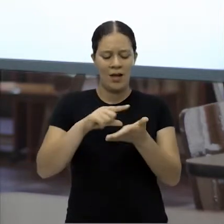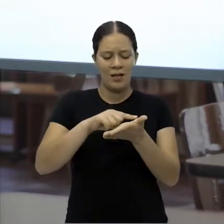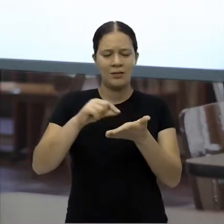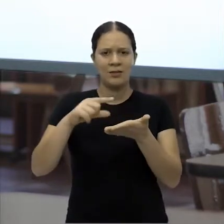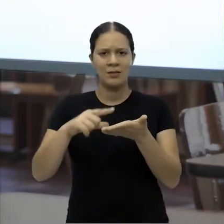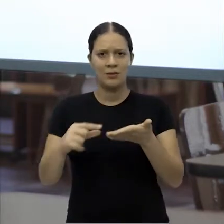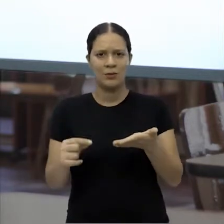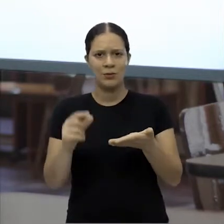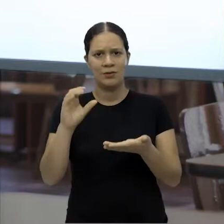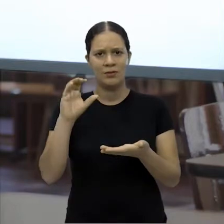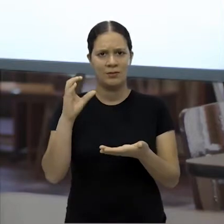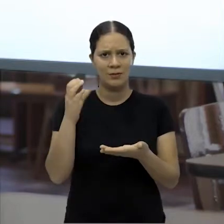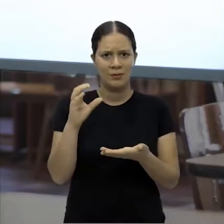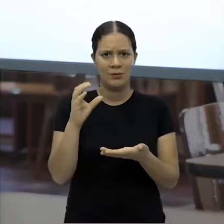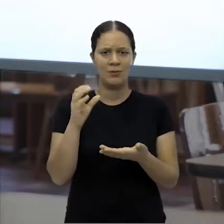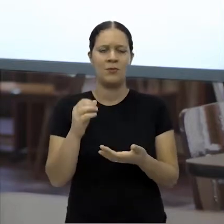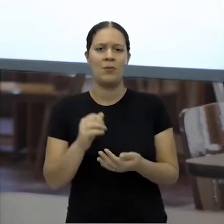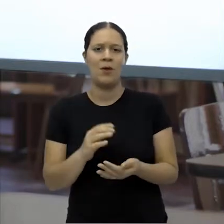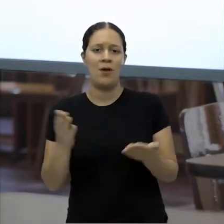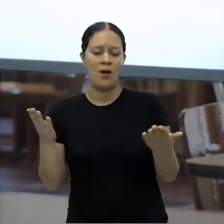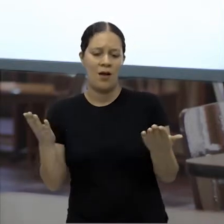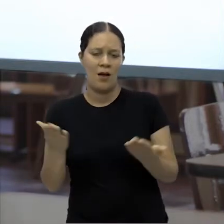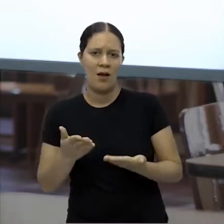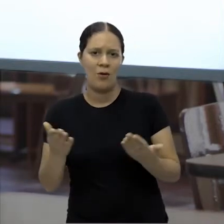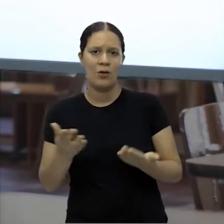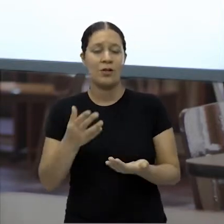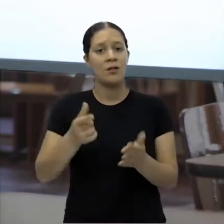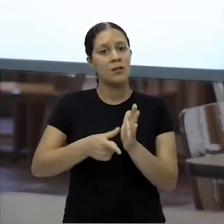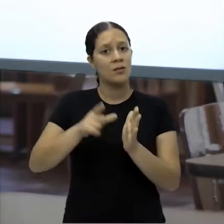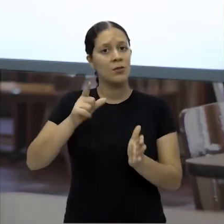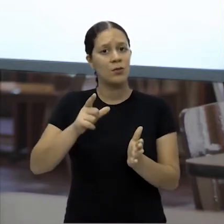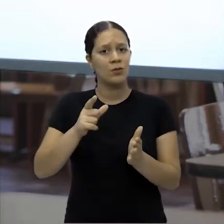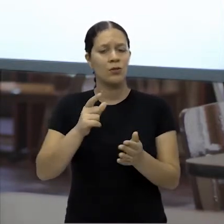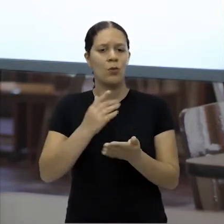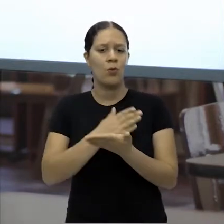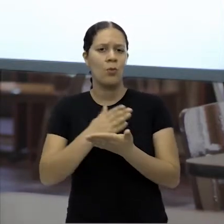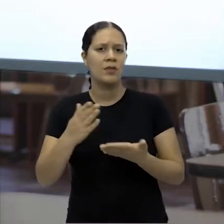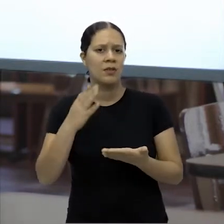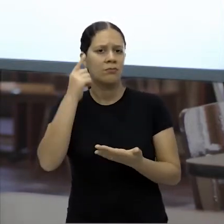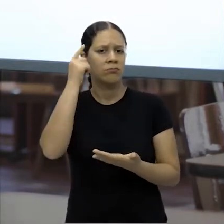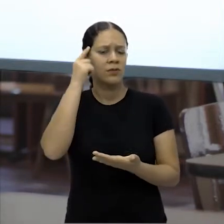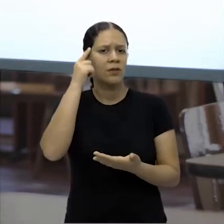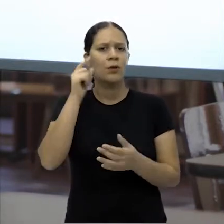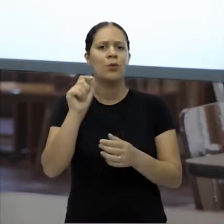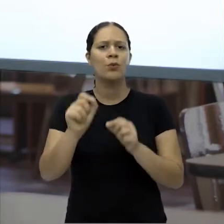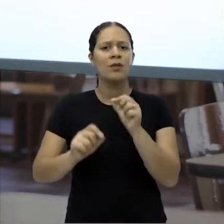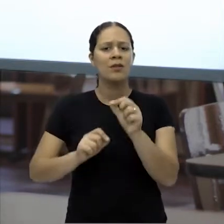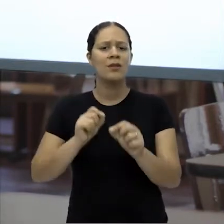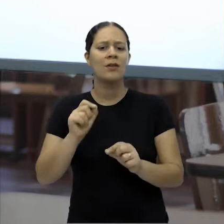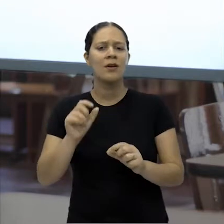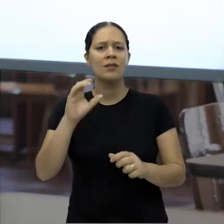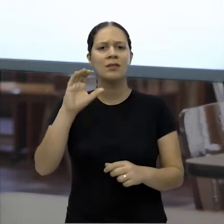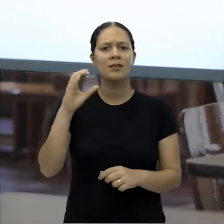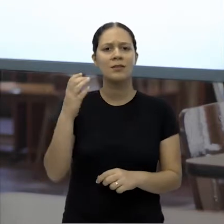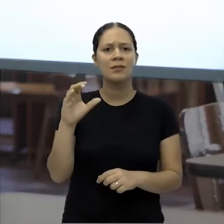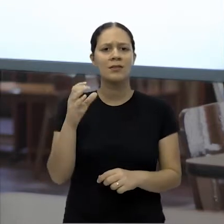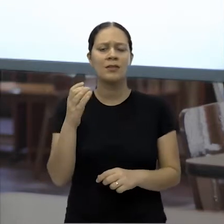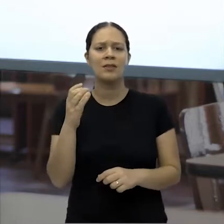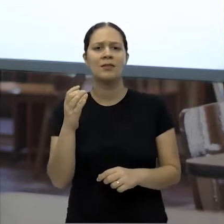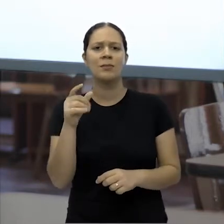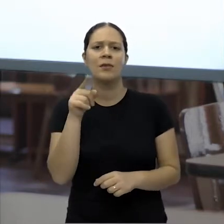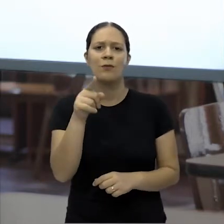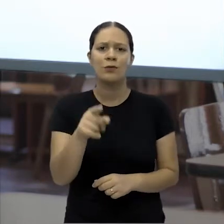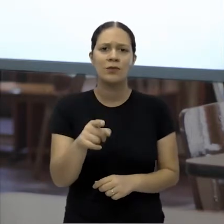de divulgação científica. Antes de começar, vamos refletir um pouquinho. O que é ciência para você? Talvez você pense